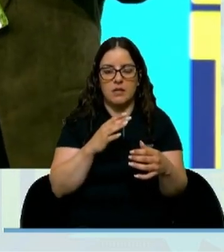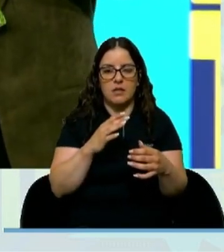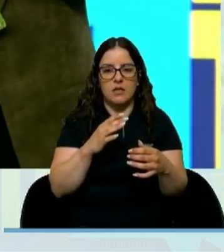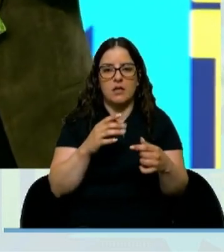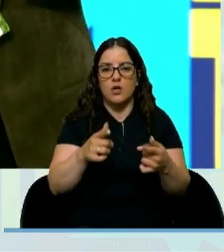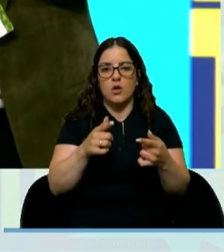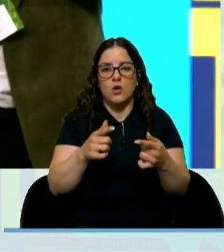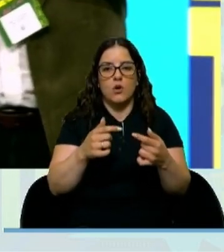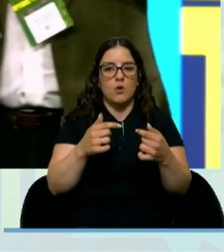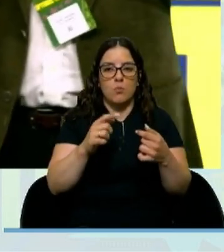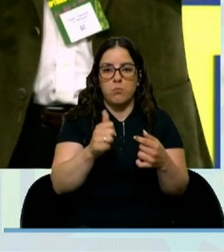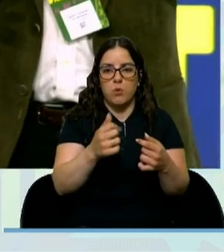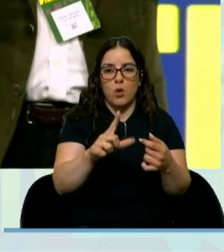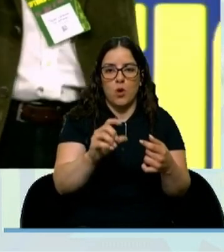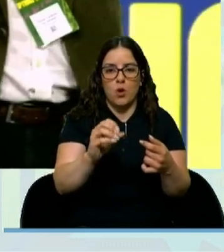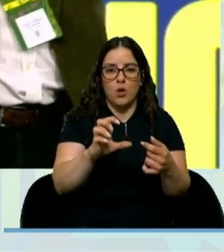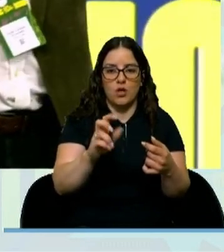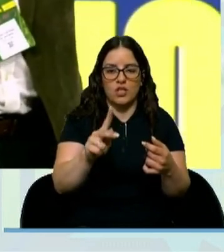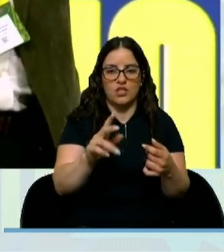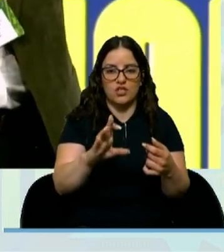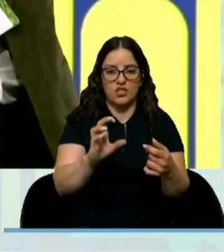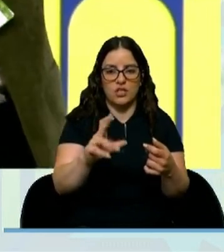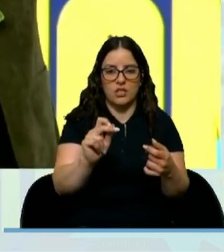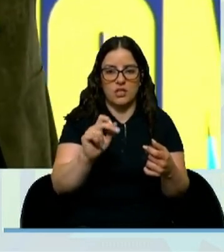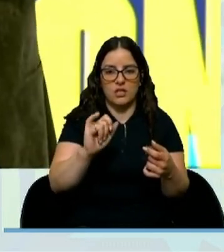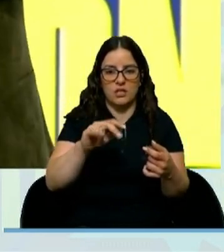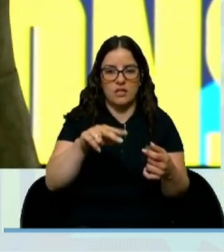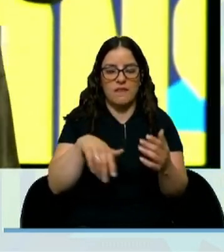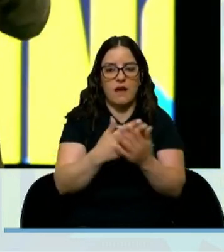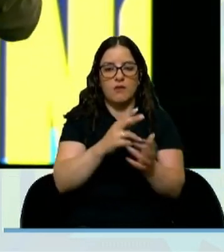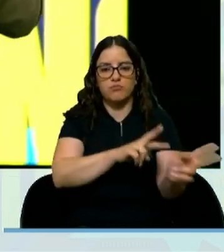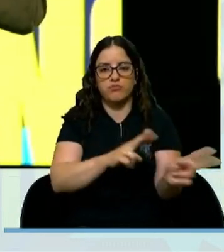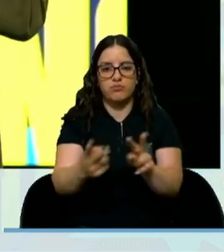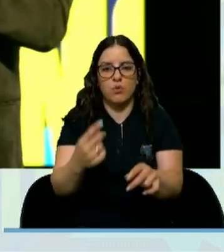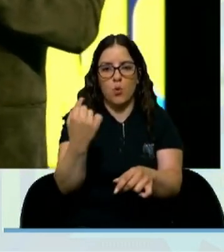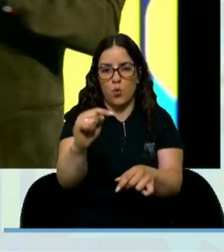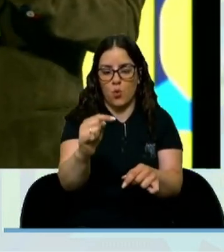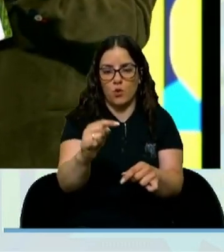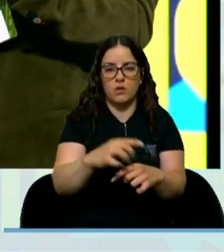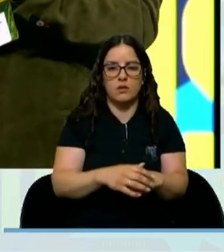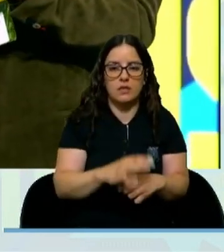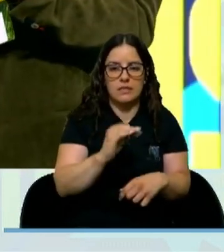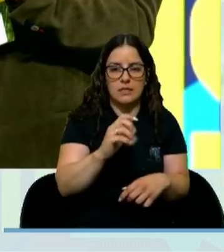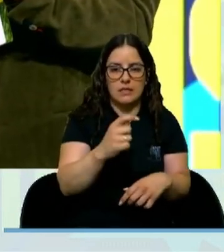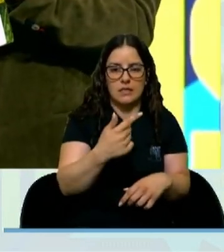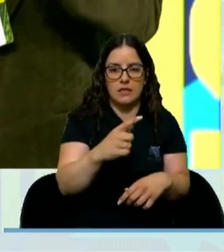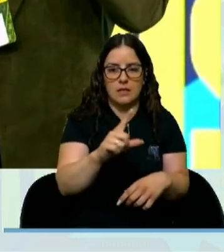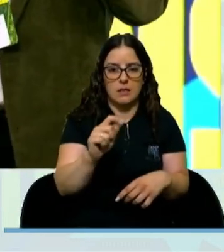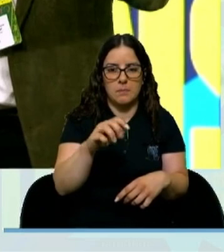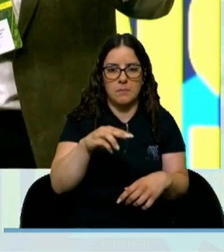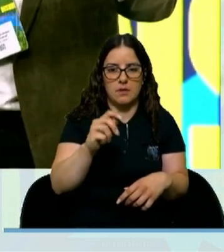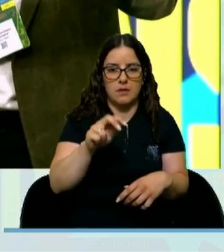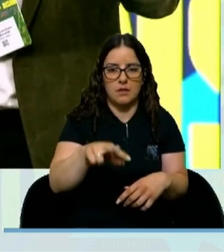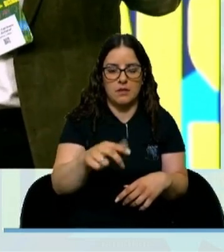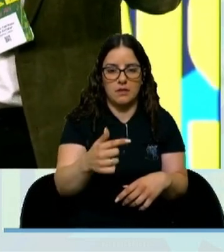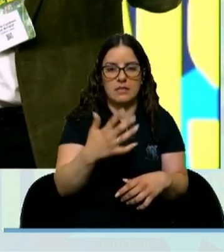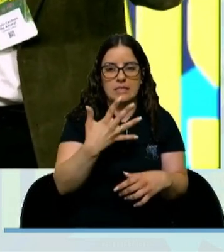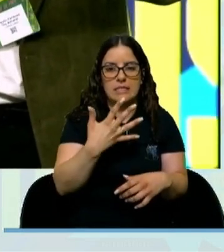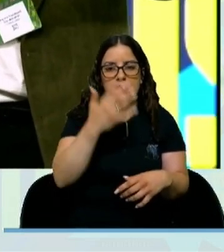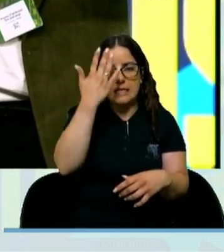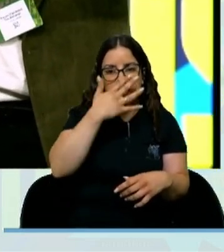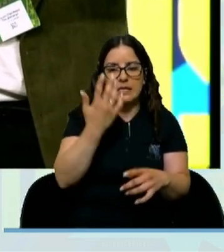transação. Aquilo que é o settlement financeiro, que demora 5 dias porque passa várias empresas, é feito em tempo